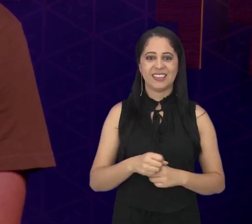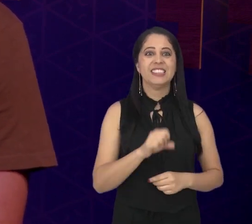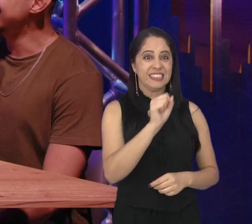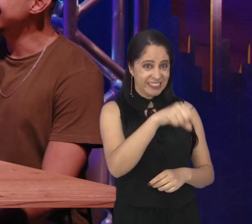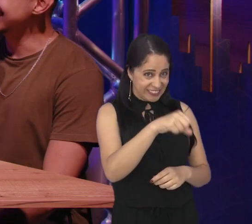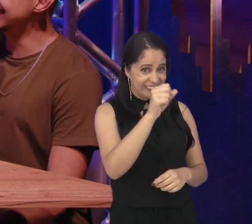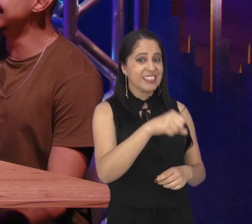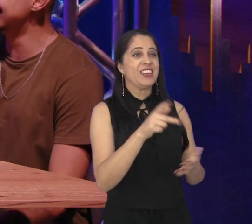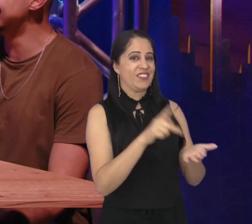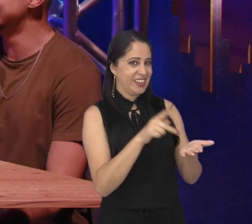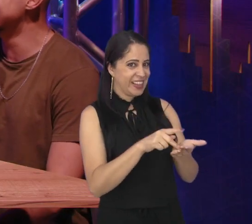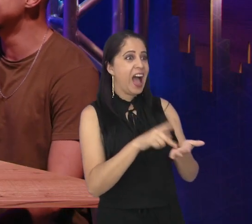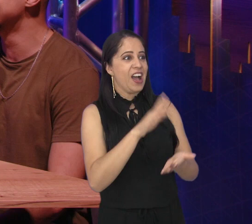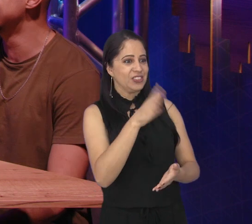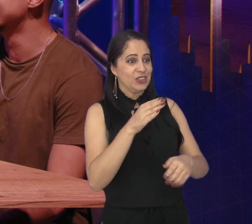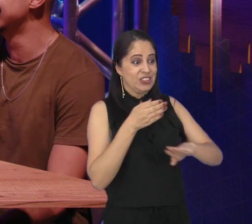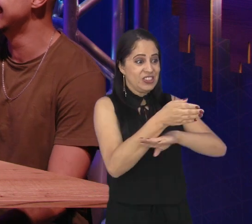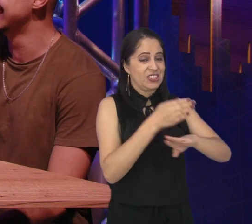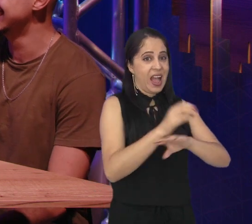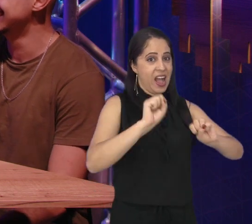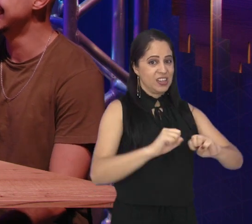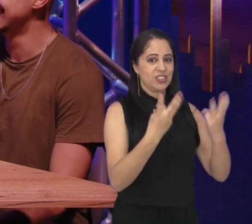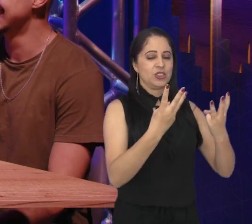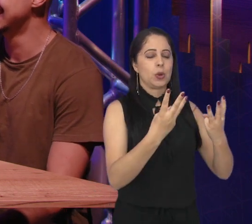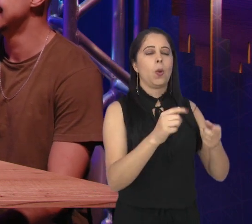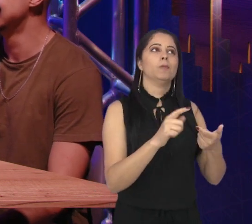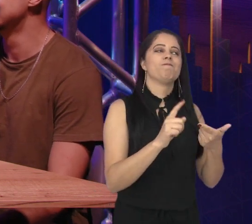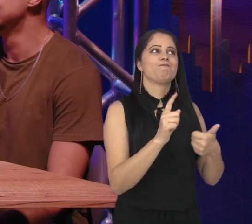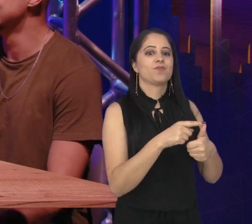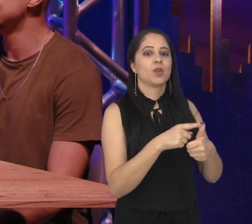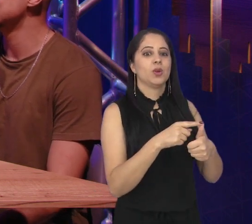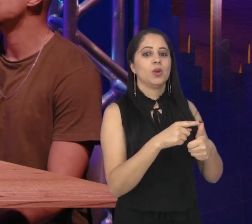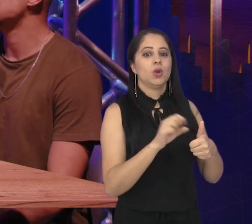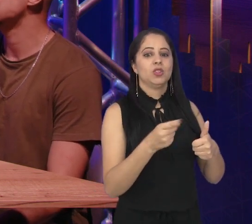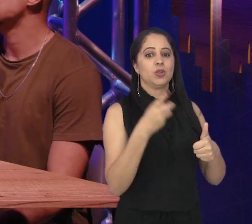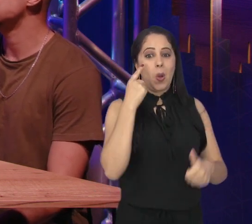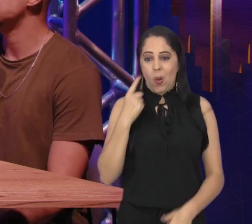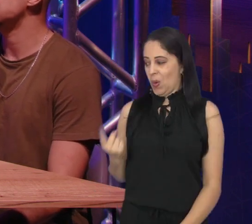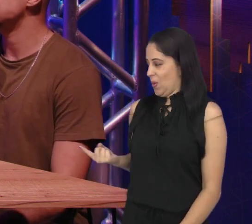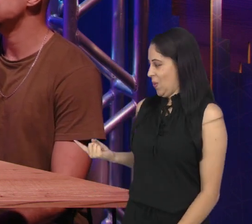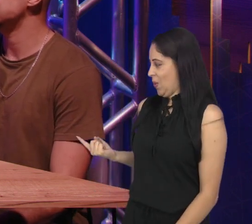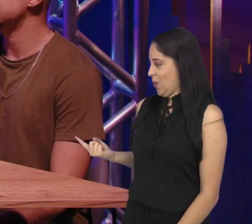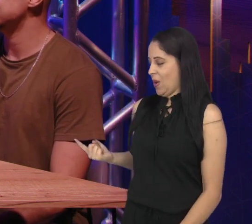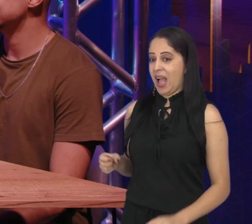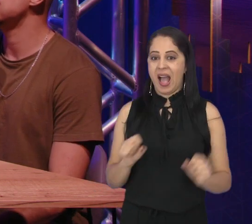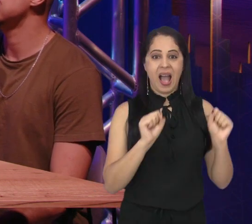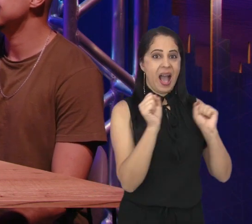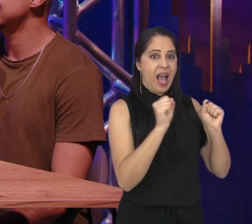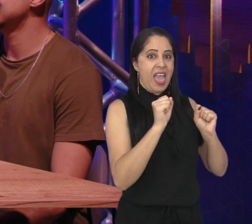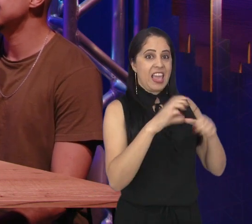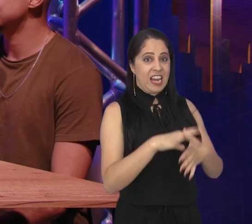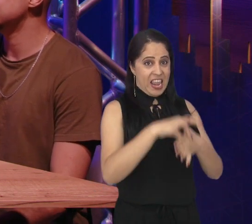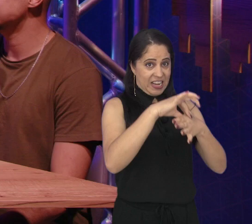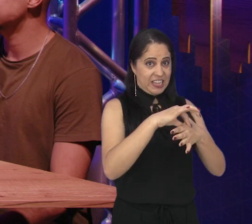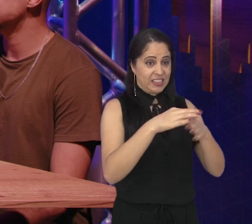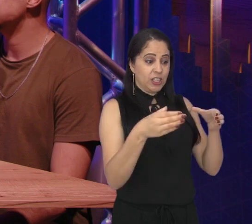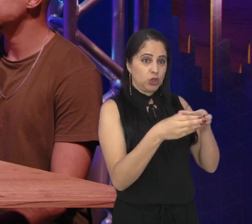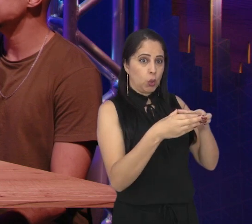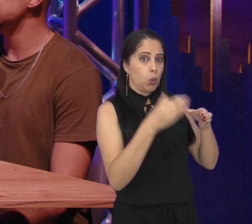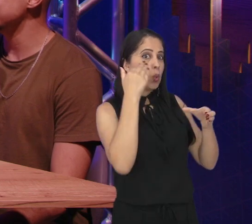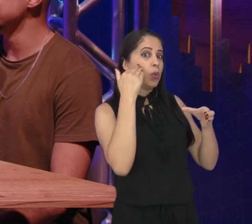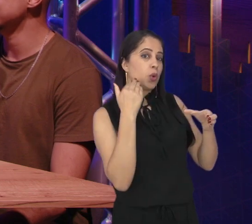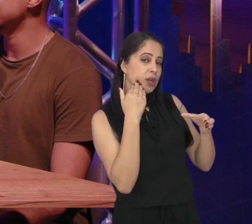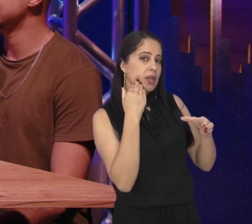fui no show de alguns. Fui, verdade. Eu acho que o mais recente foi o show do JB, que é o líder